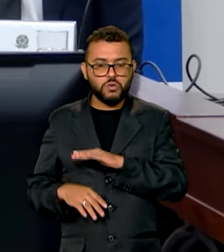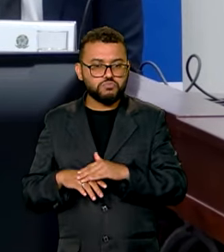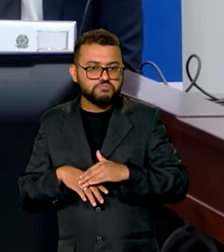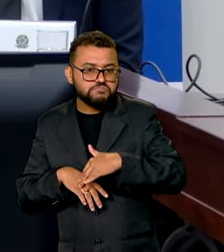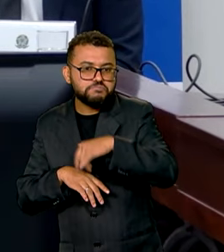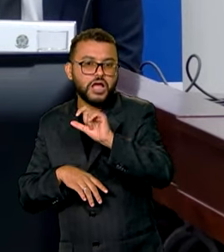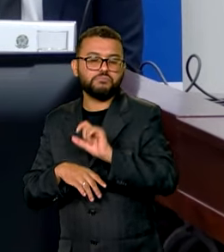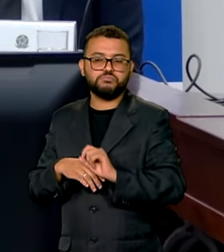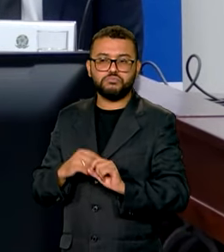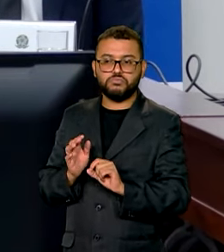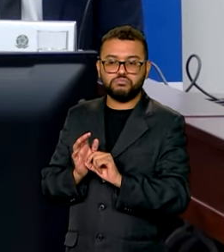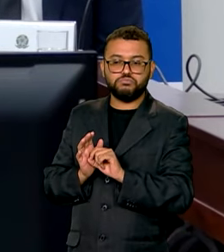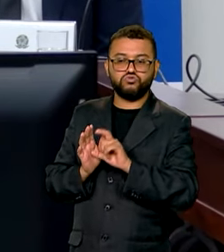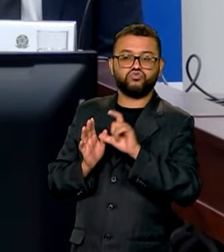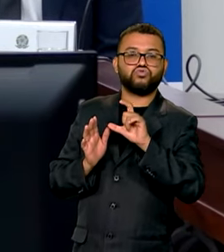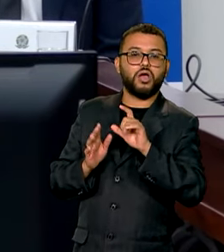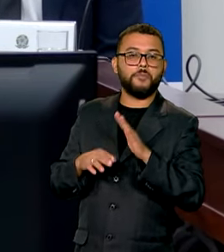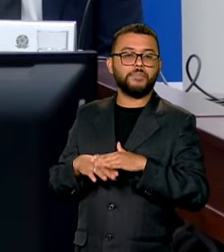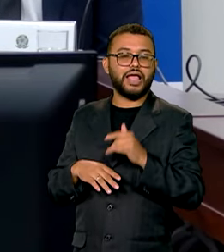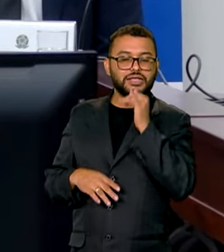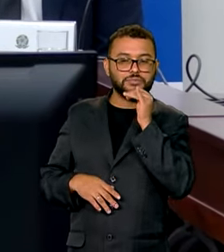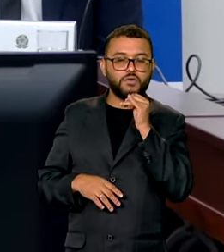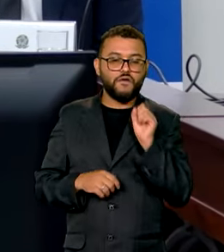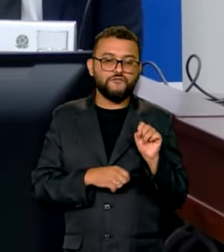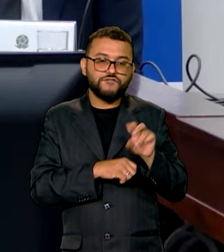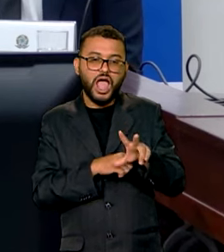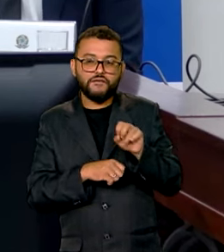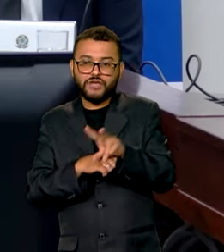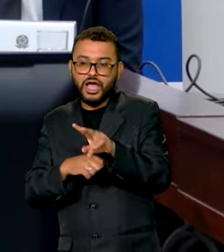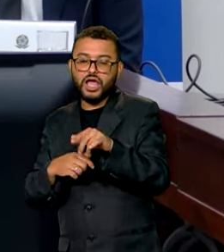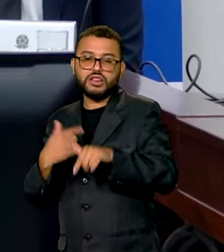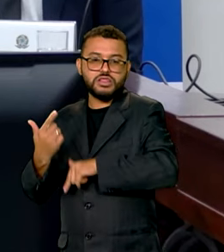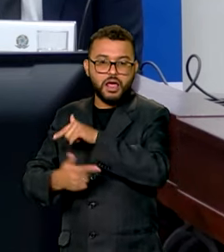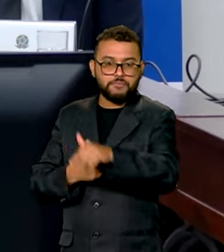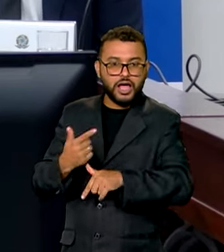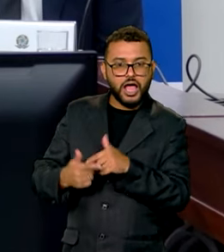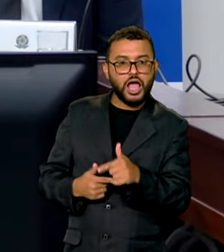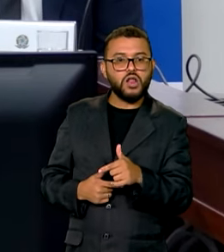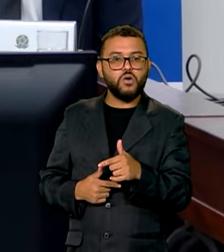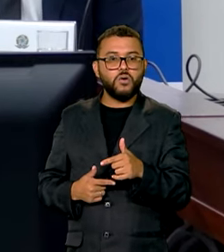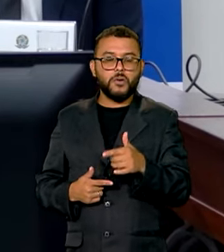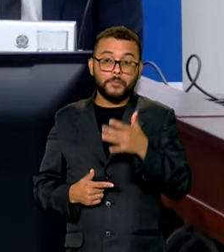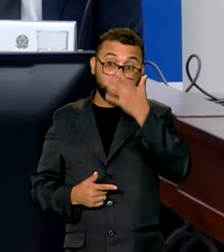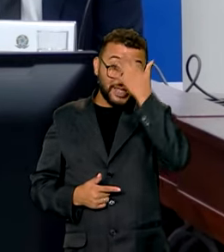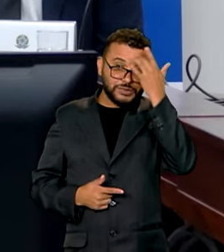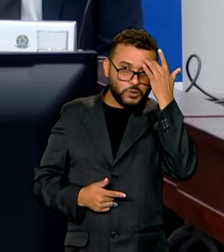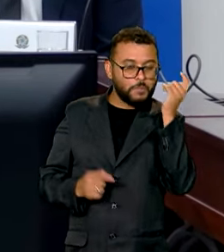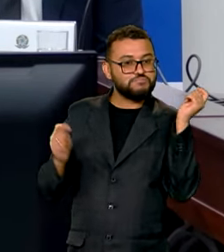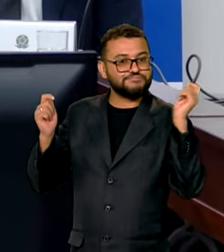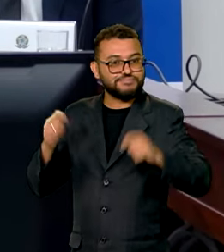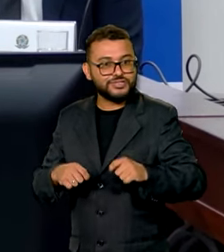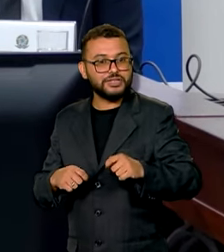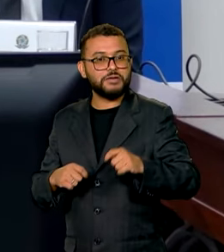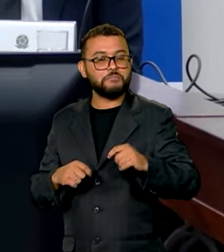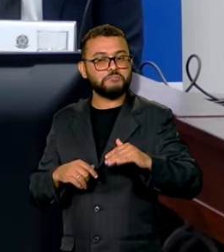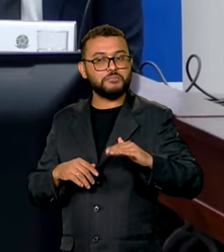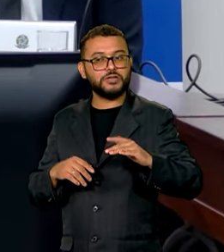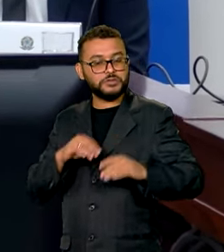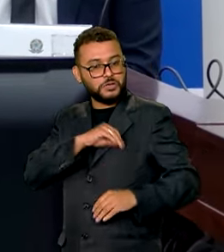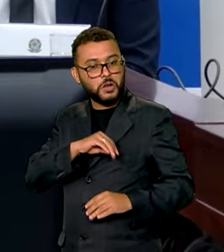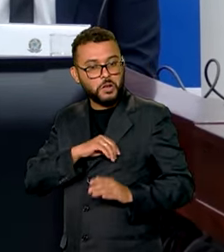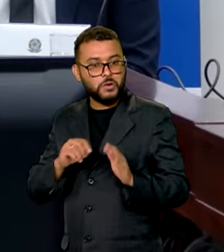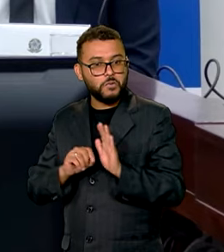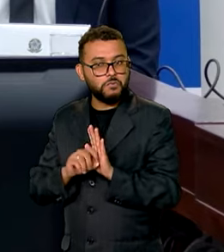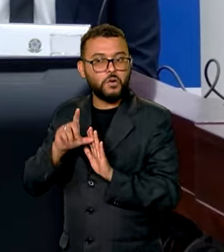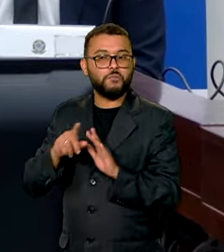né? Porque se tem mais vagas ofertadas com menos mão de obra, a possibilidade de crescer salário, que está